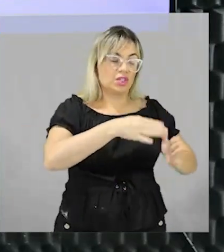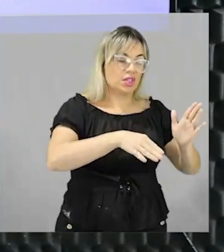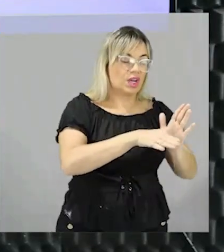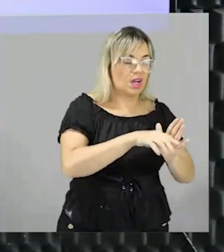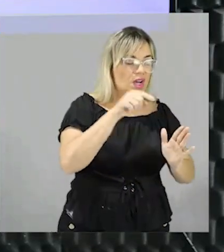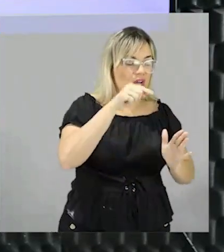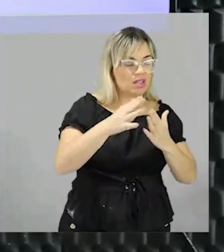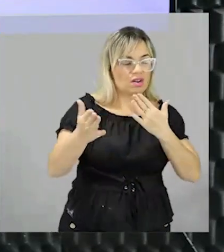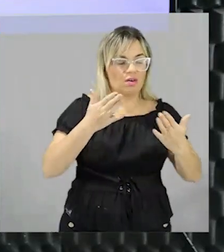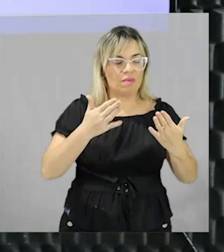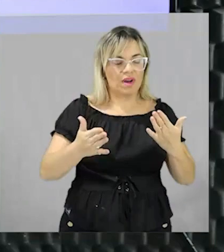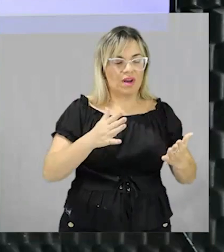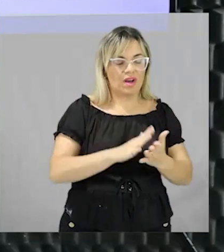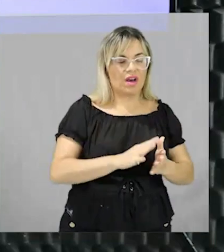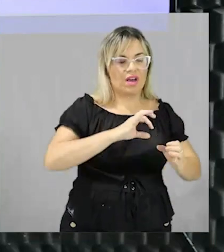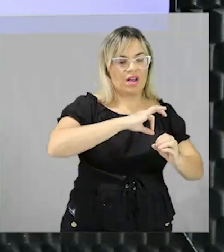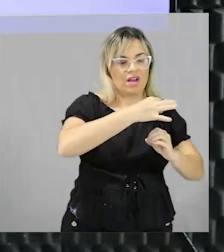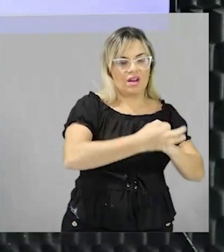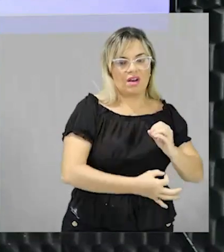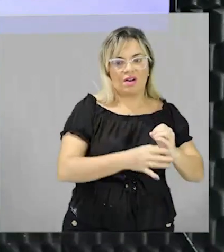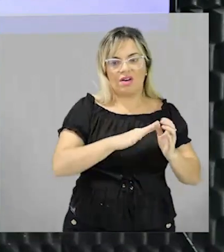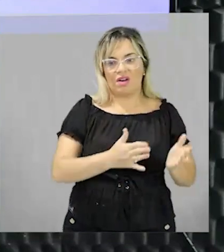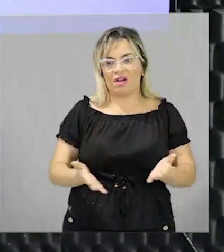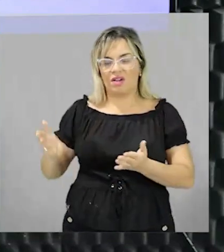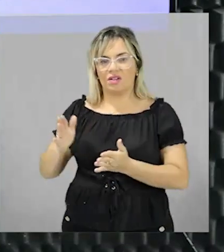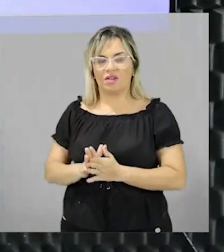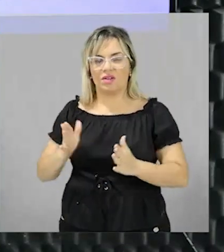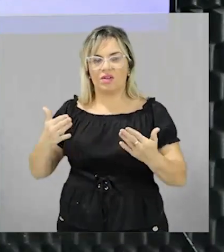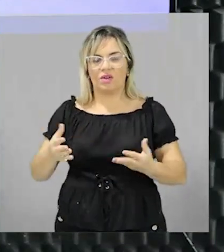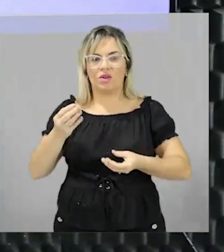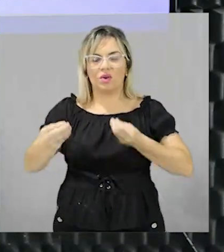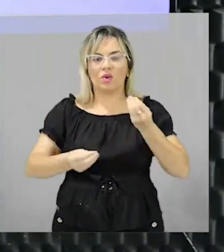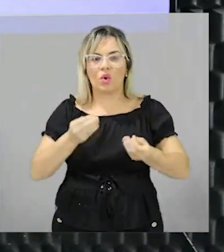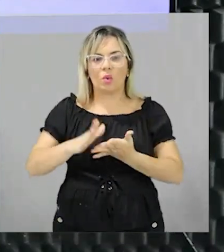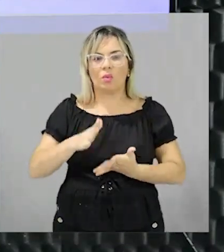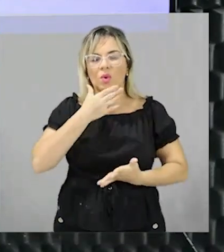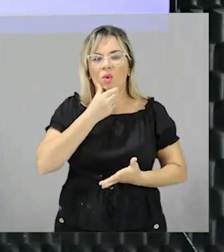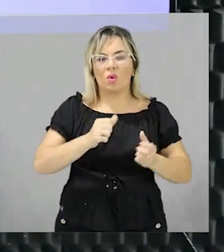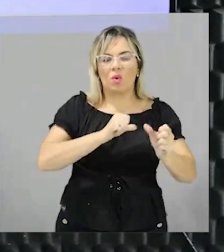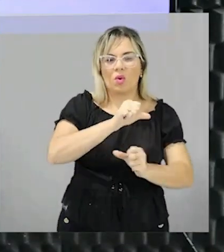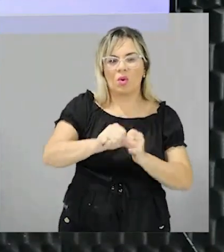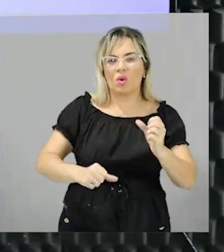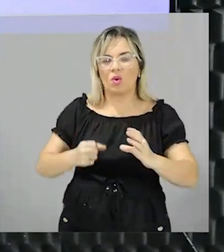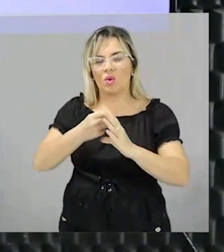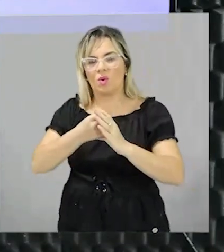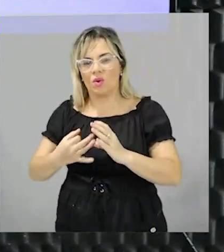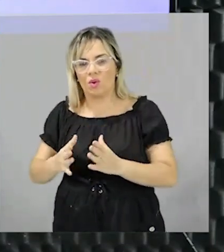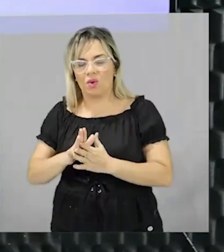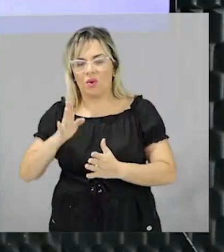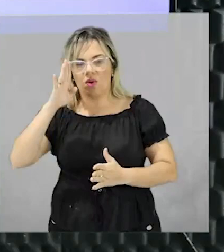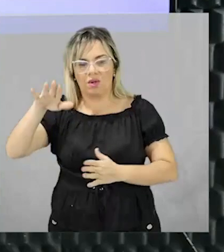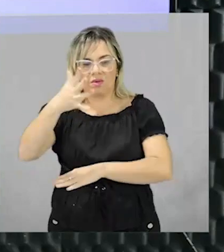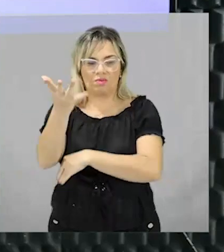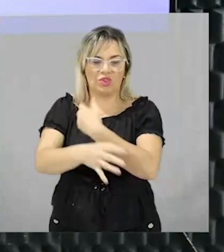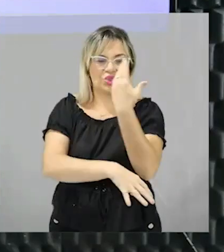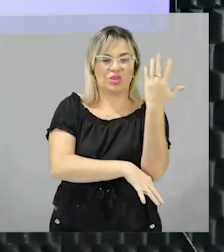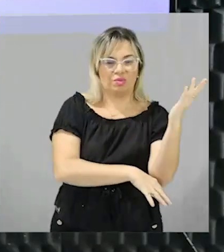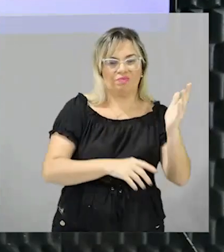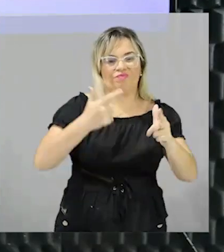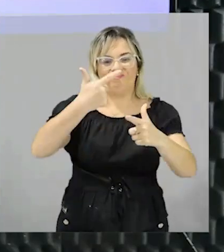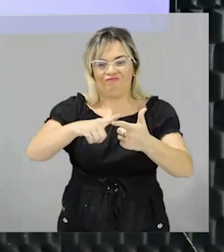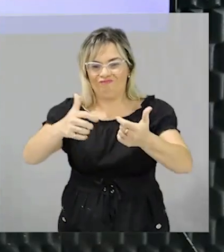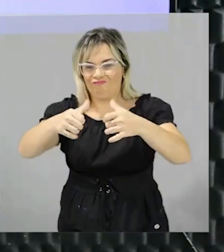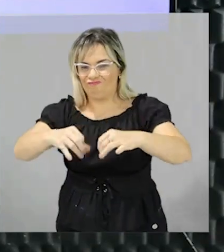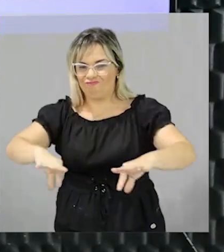aí da destruição do nosso planeta. Ou seja, ele já está fazendo uma alusão de como o homem ele já está mudando as características, principalmente ambientais. Aí ele